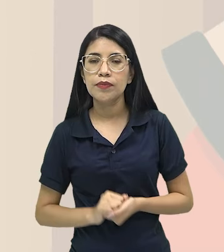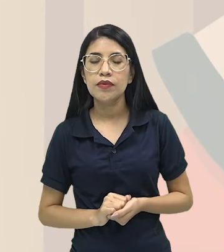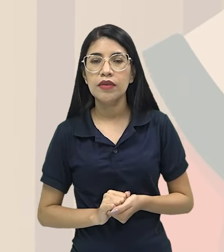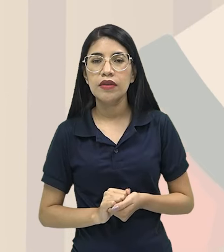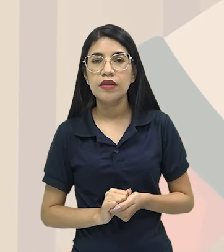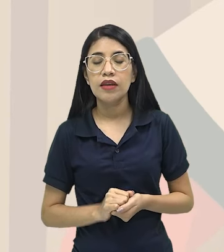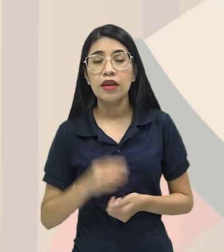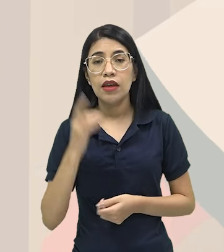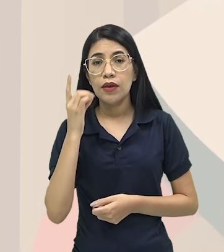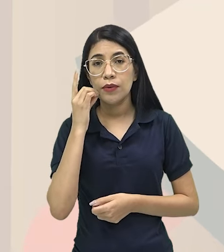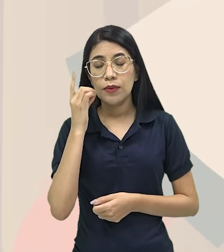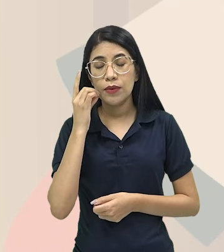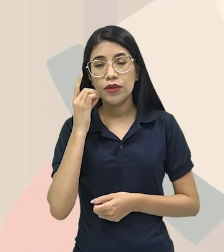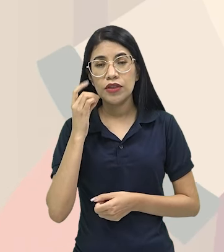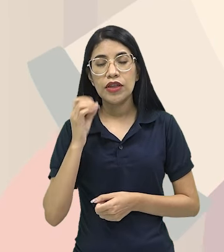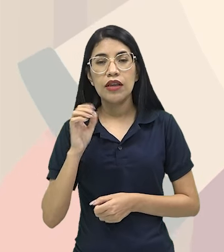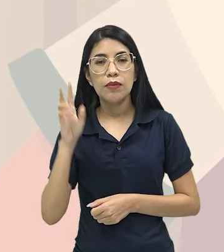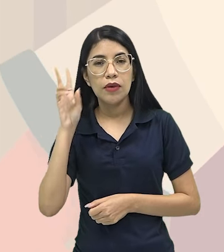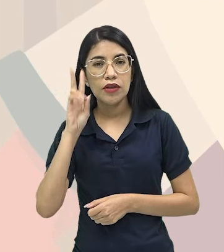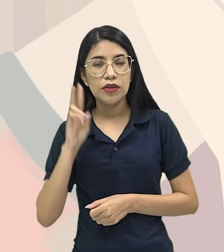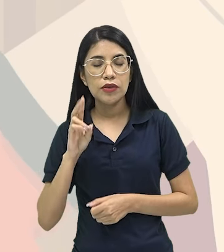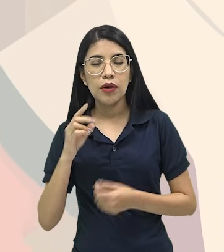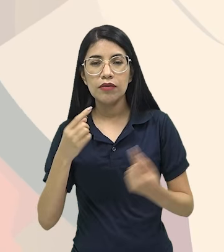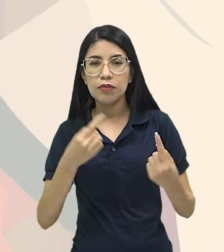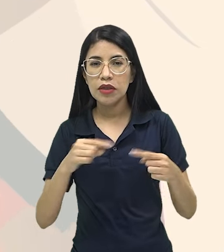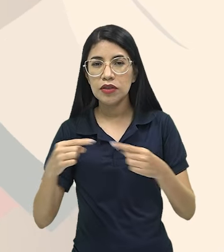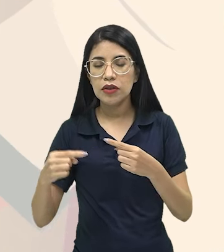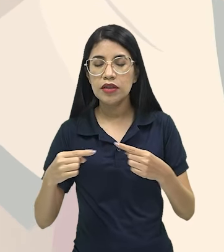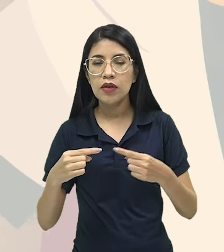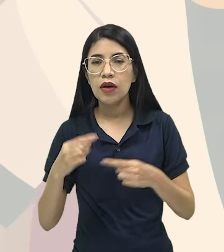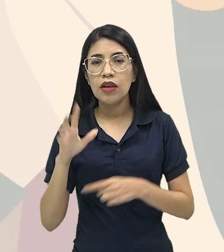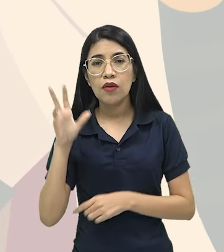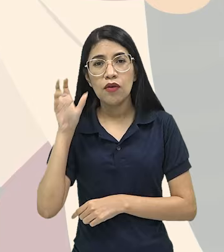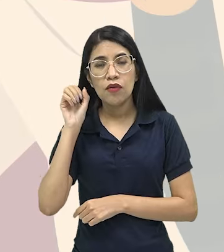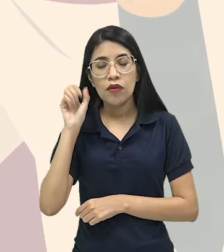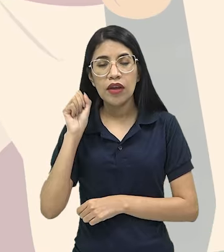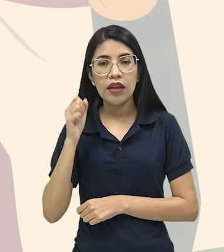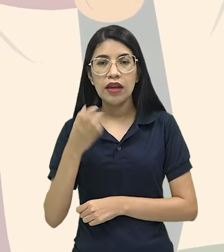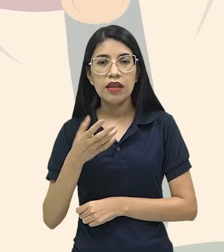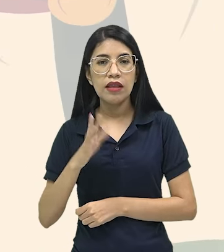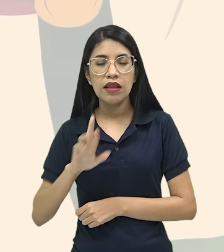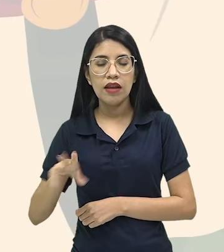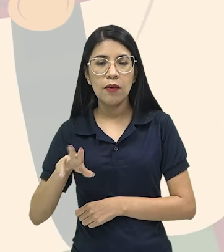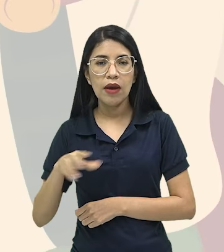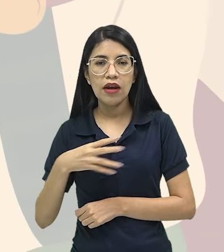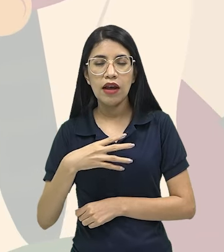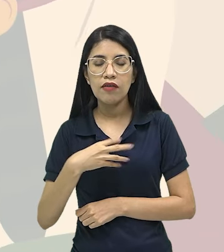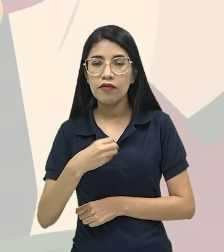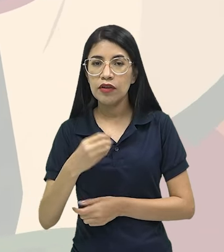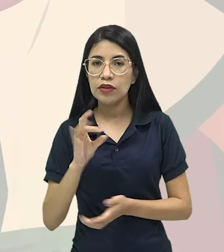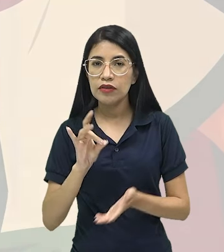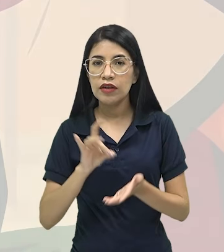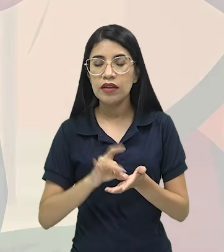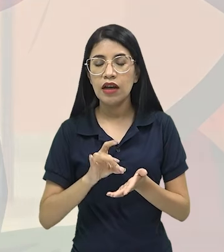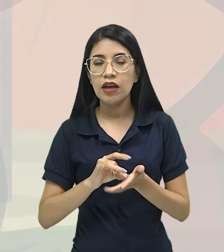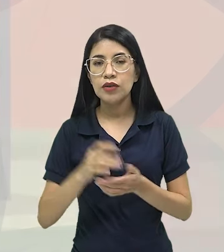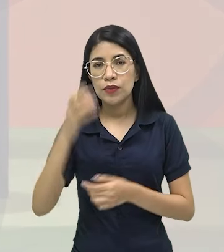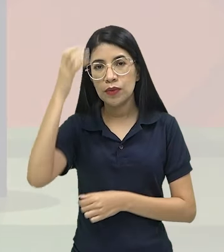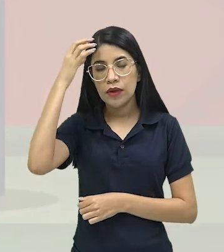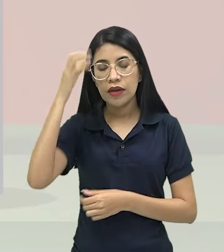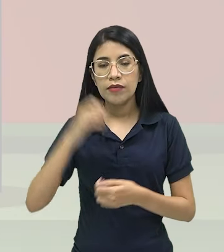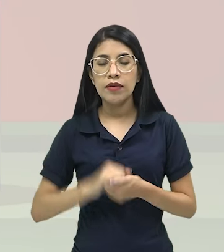dia, Édipo ouviu em uma discussão que não era filho do rei e da rainha de Corinto. Para esclarecer a terrível